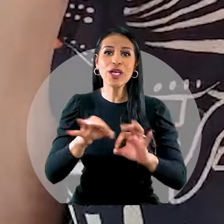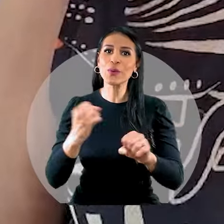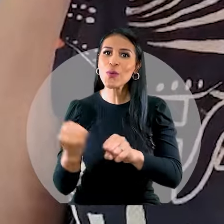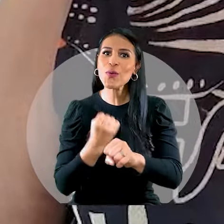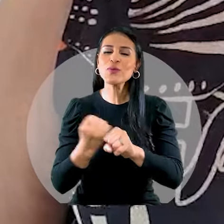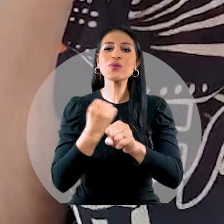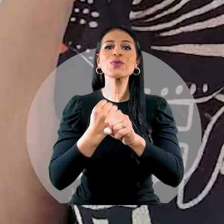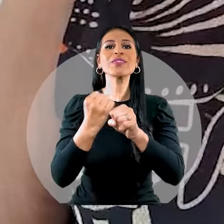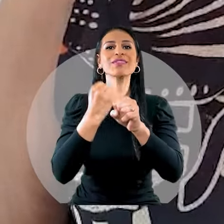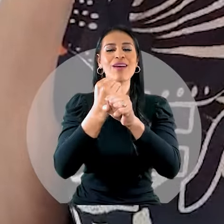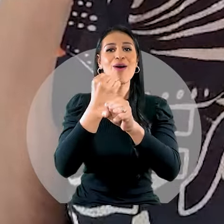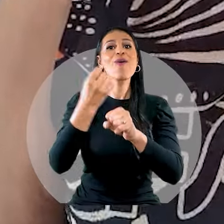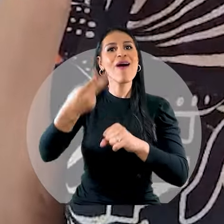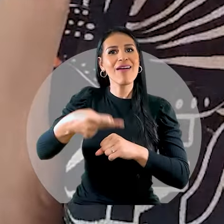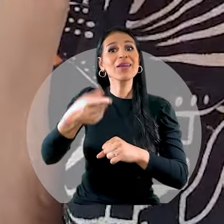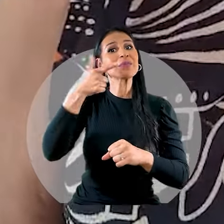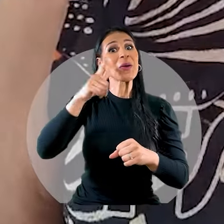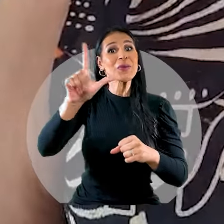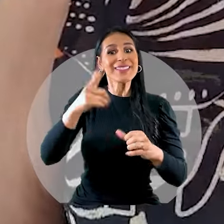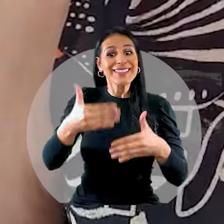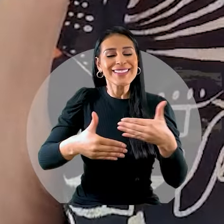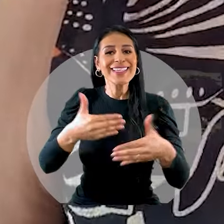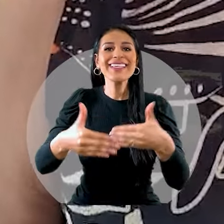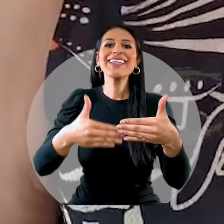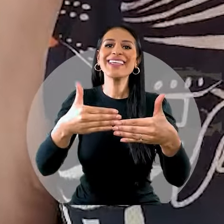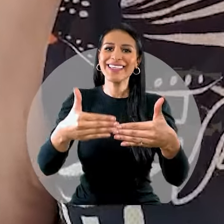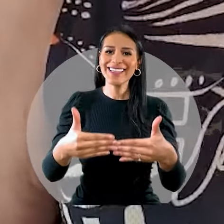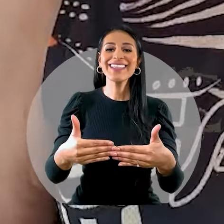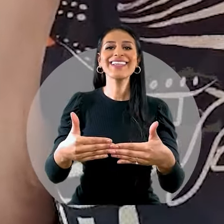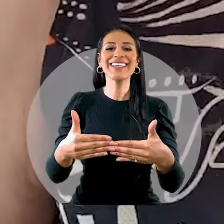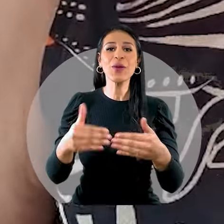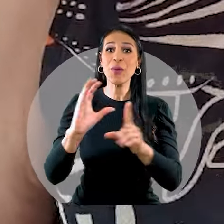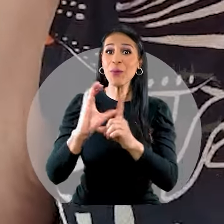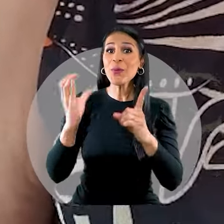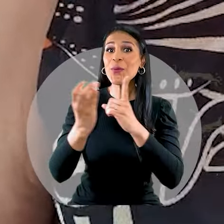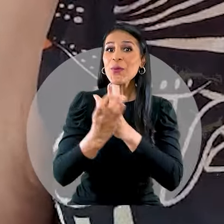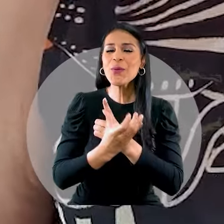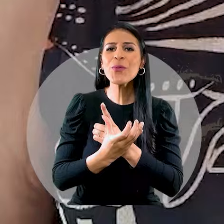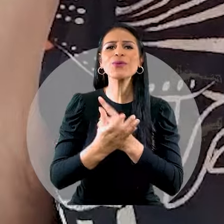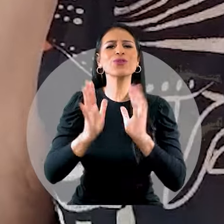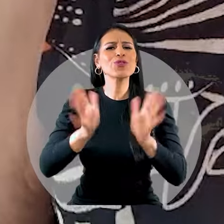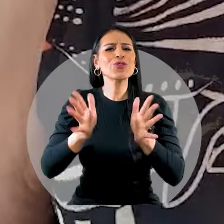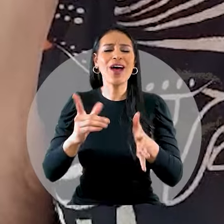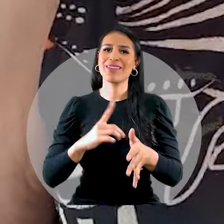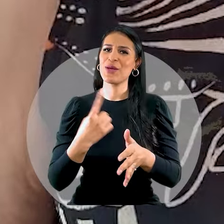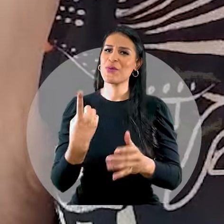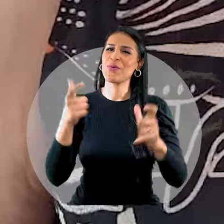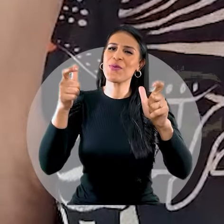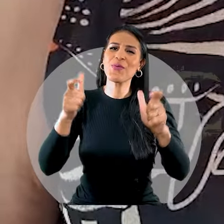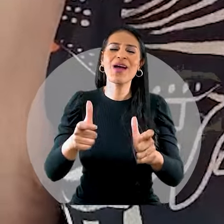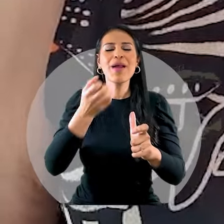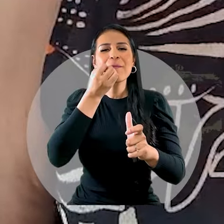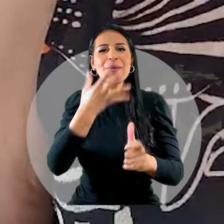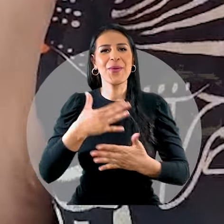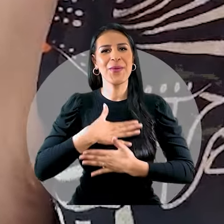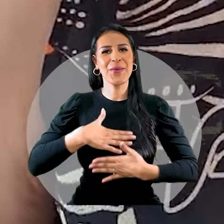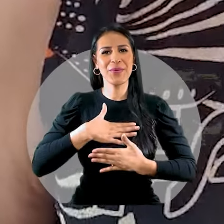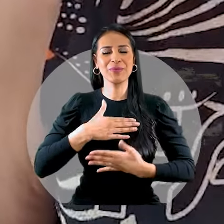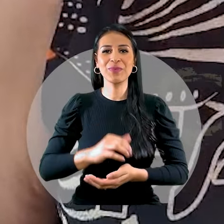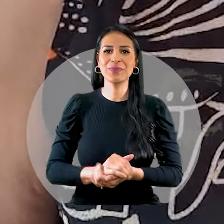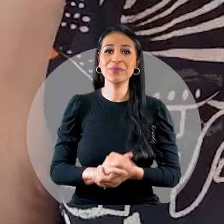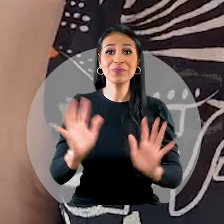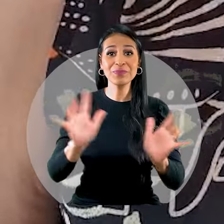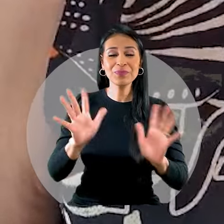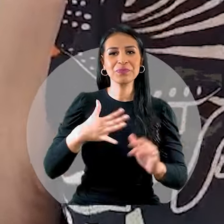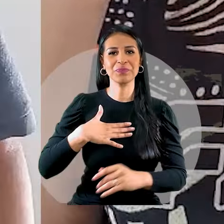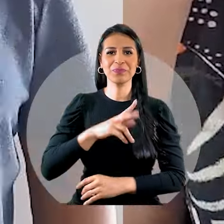projeto de construção do templo e anexos avançou. Nossos cultos e celebrações já acontecem regularmente em um